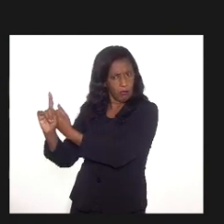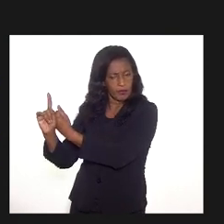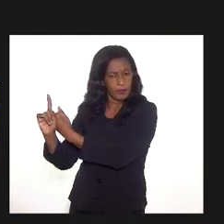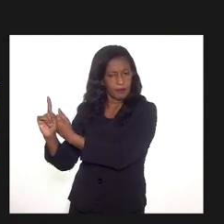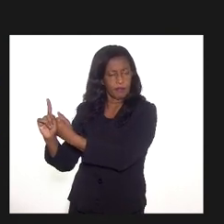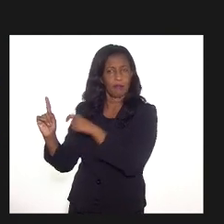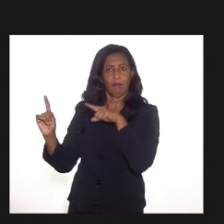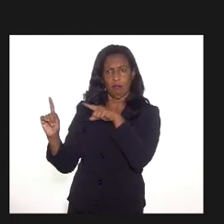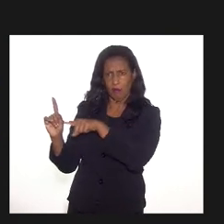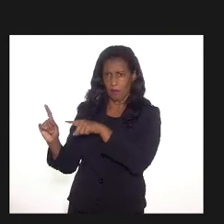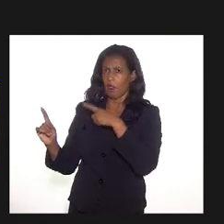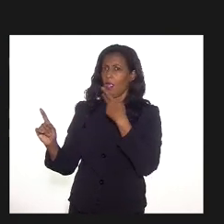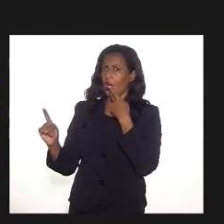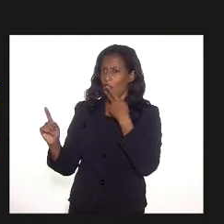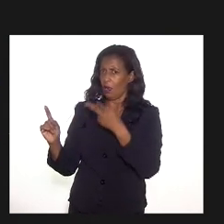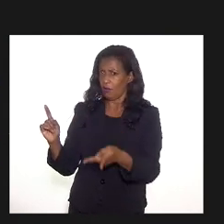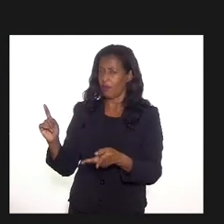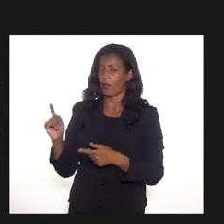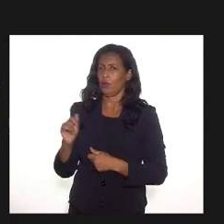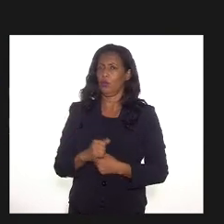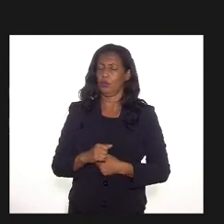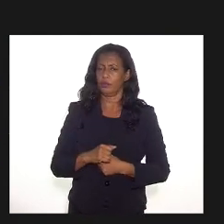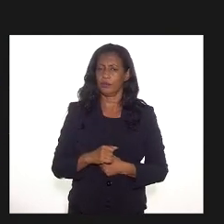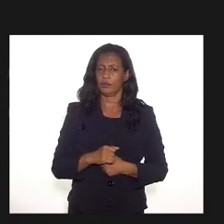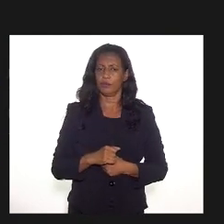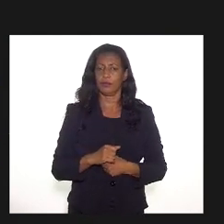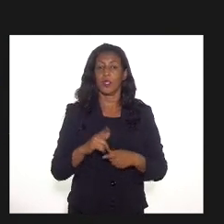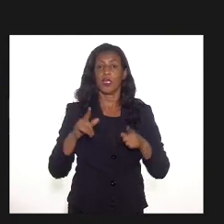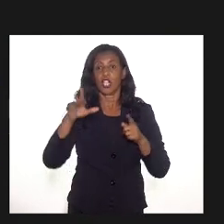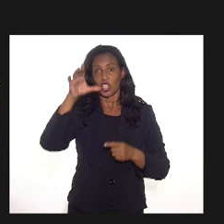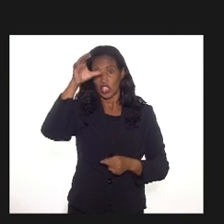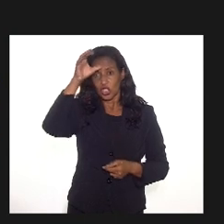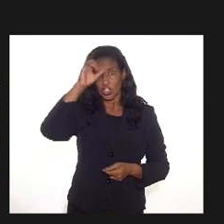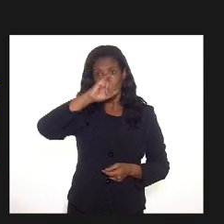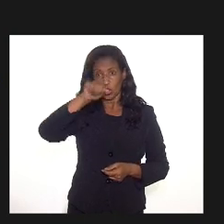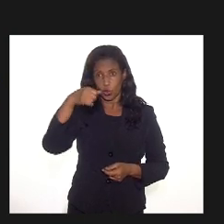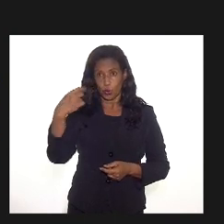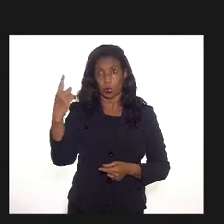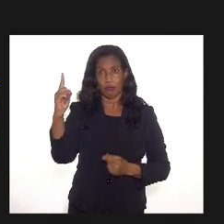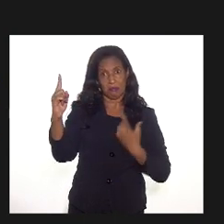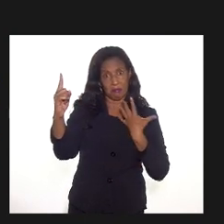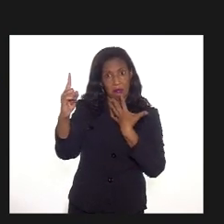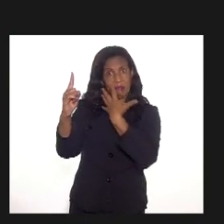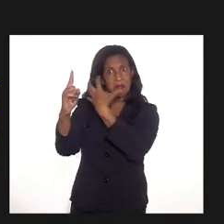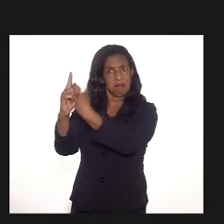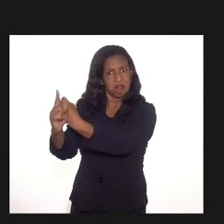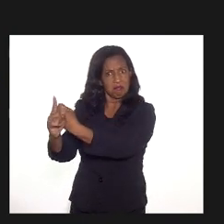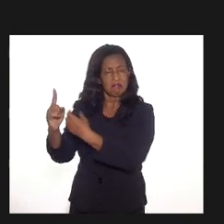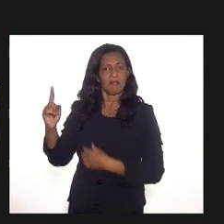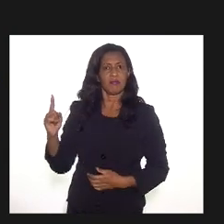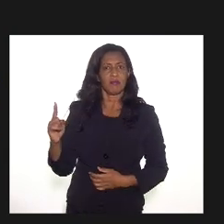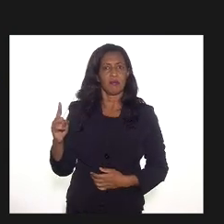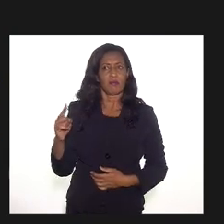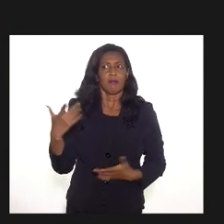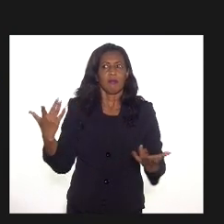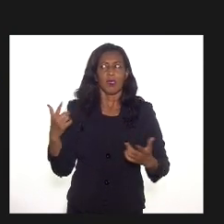ela, diversas vezes, revelou, e a nossa presidente de ajuda também, mas não temos um cadastro